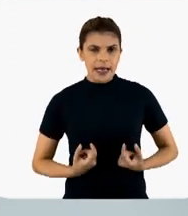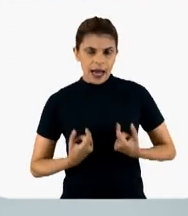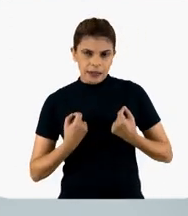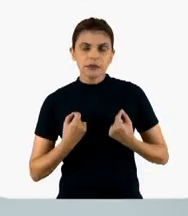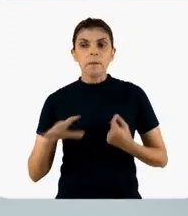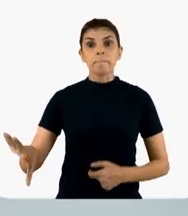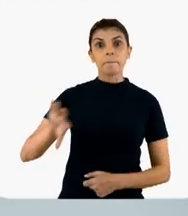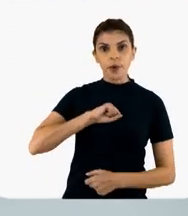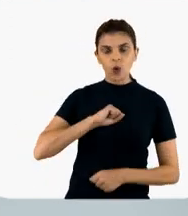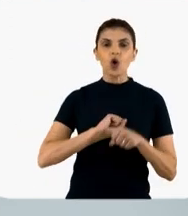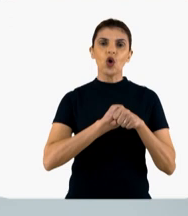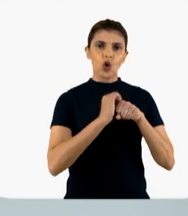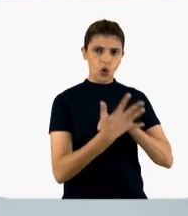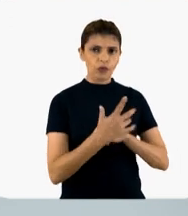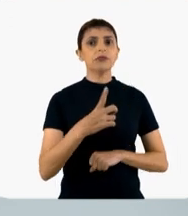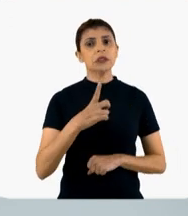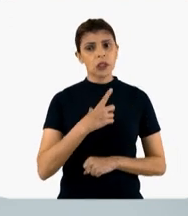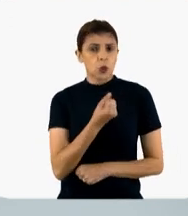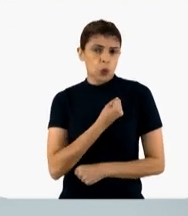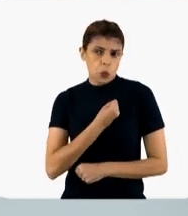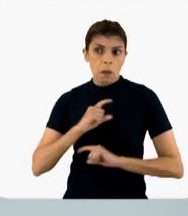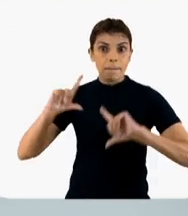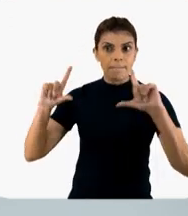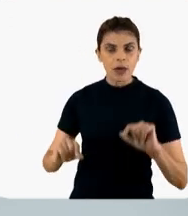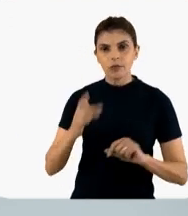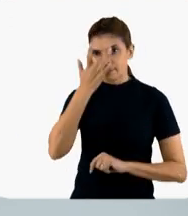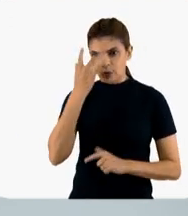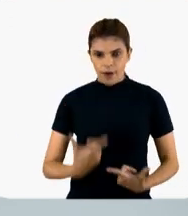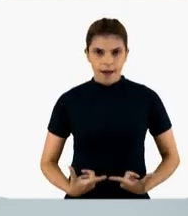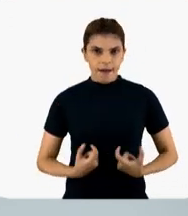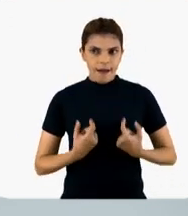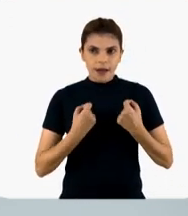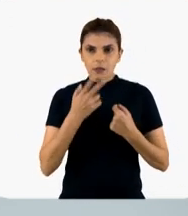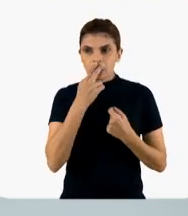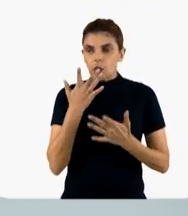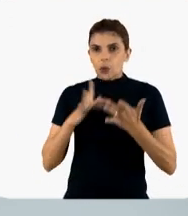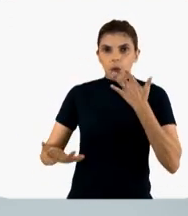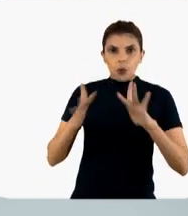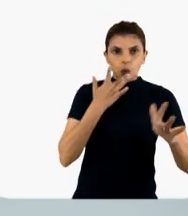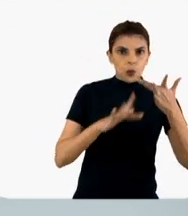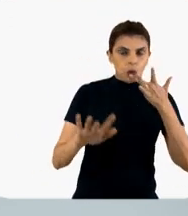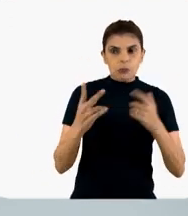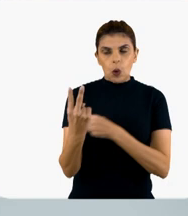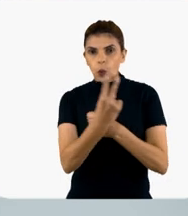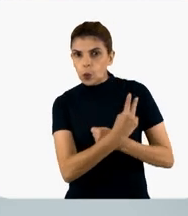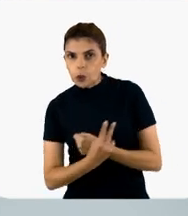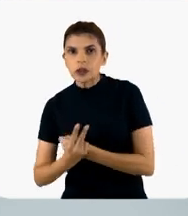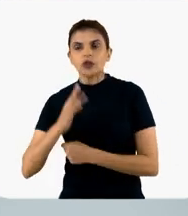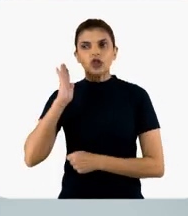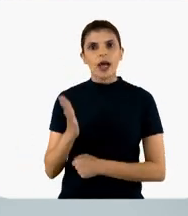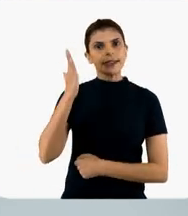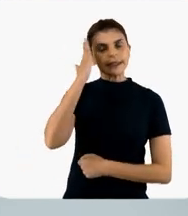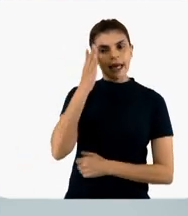com câncer também pegaram COVID, a gente tem até uma incidência menor, porque acho que a nossa impressão é que os pacientes que têm câncer são cuidadosos,